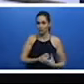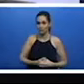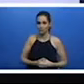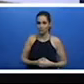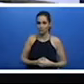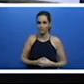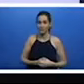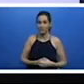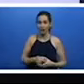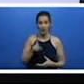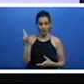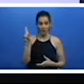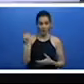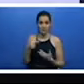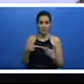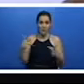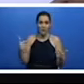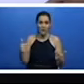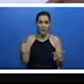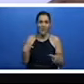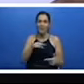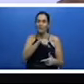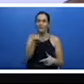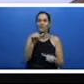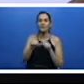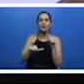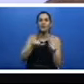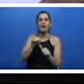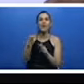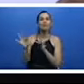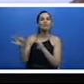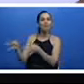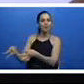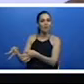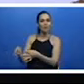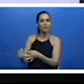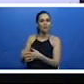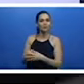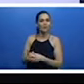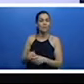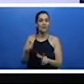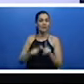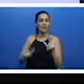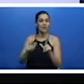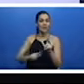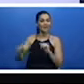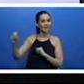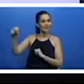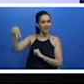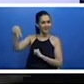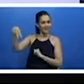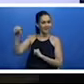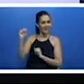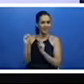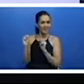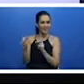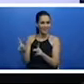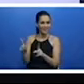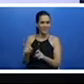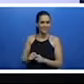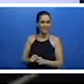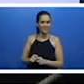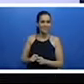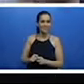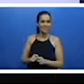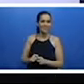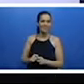estiver mudando é o que você vai trocar lá no final pela letra N, ok? Então, gente,